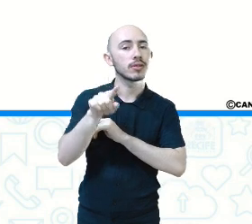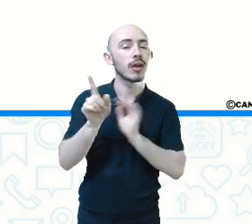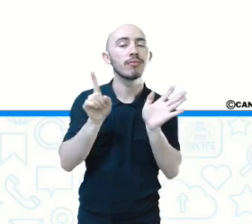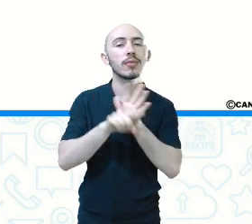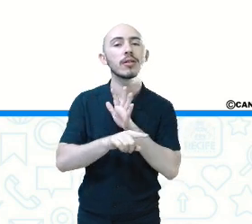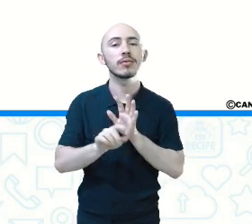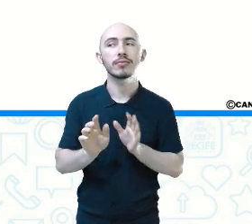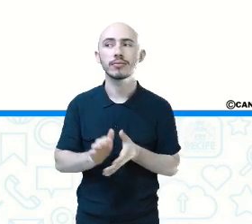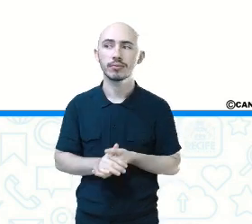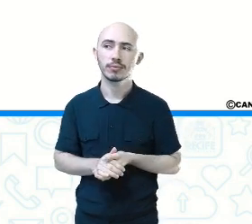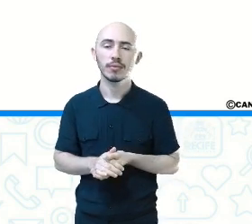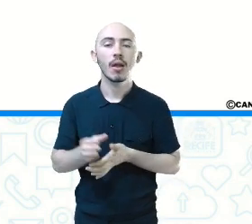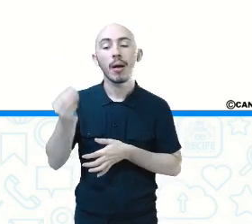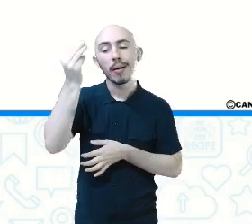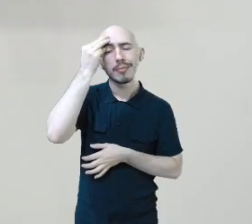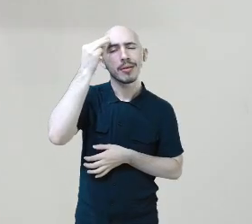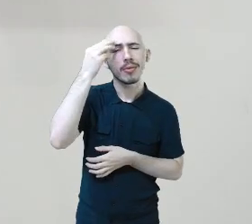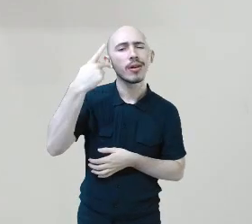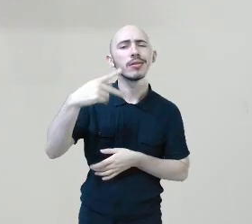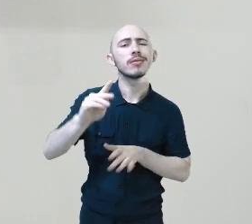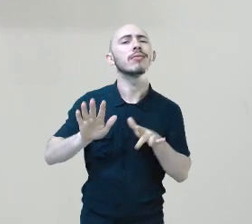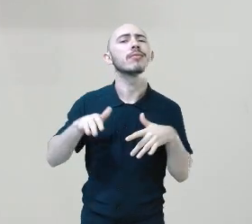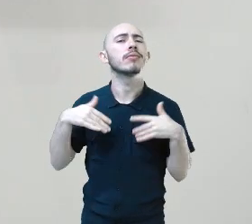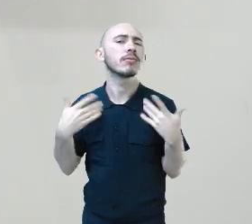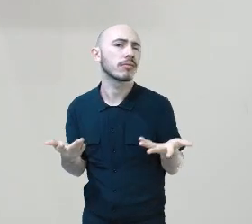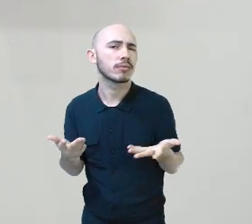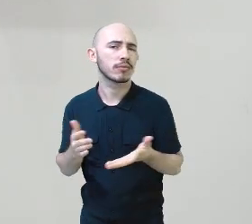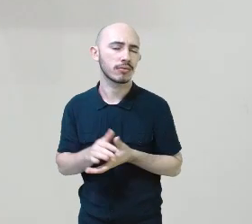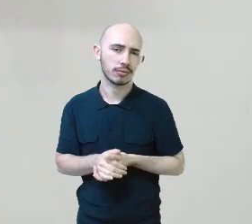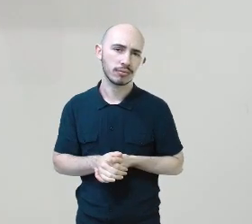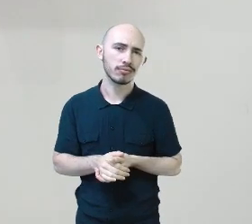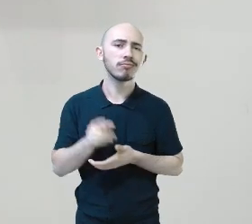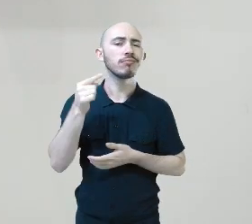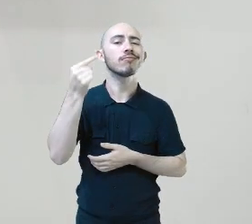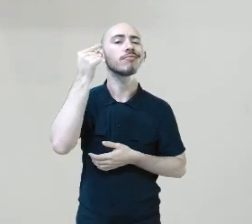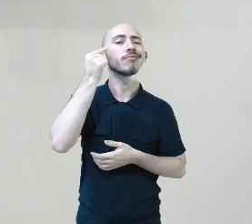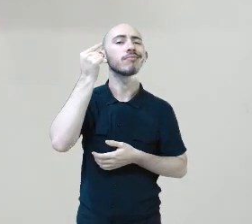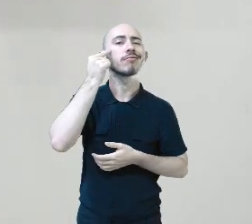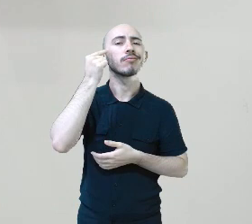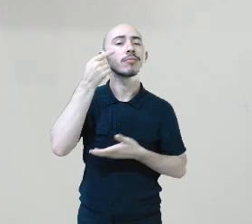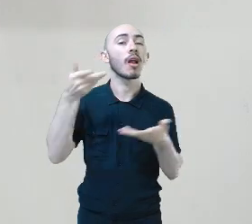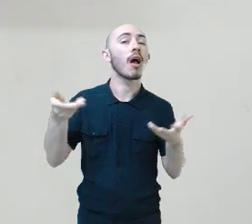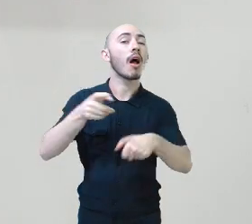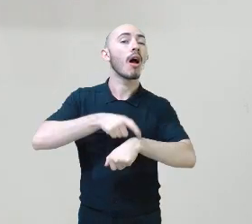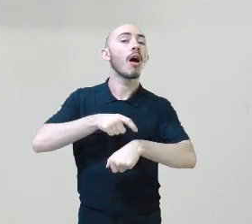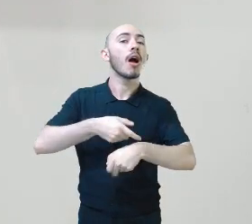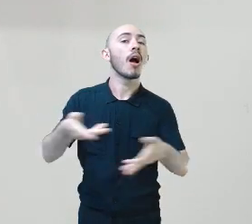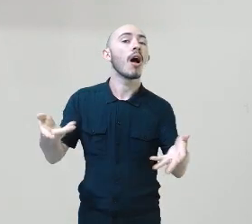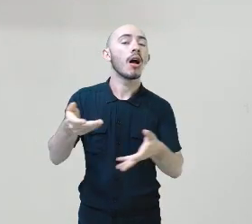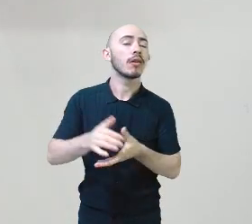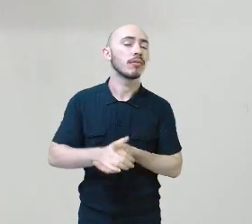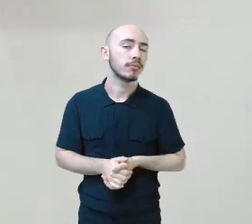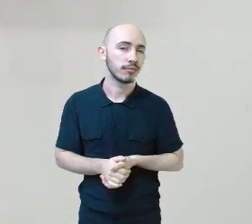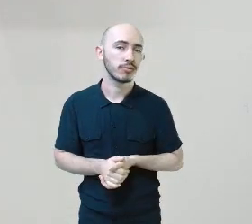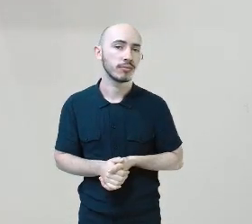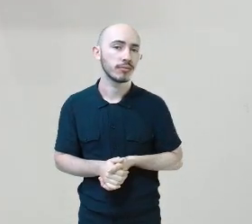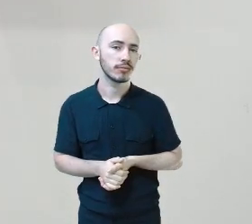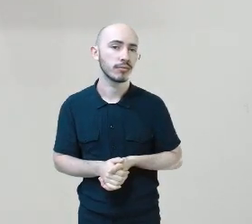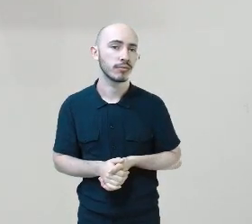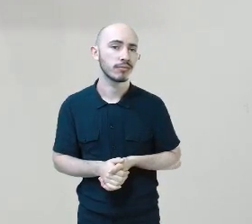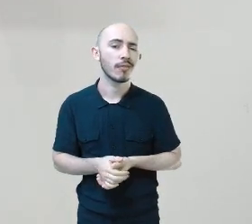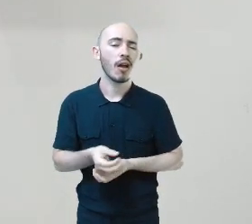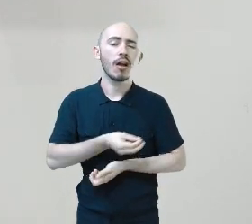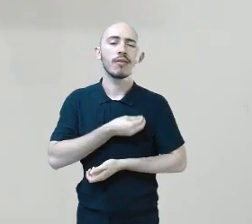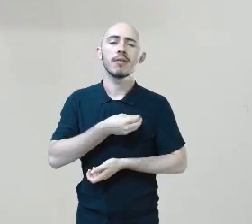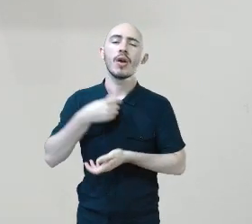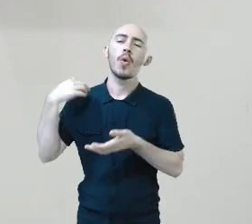você, qual é a sua memória? O que é que você pensa neste momento de coisas que você já